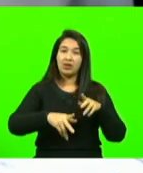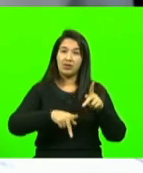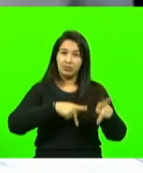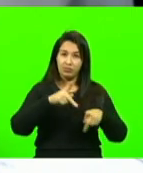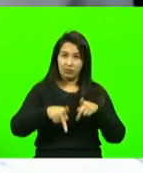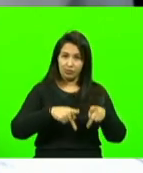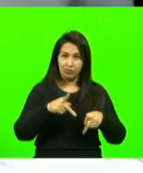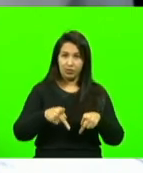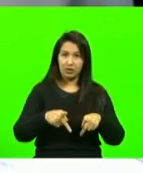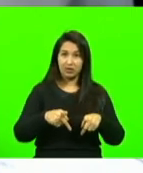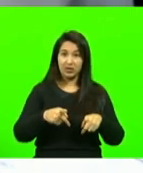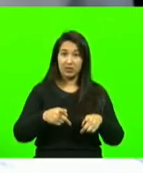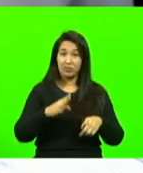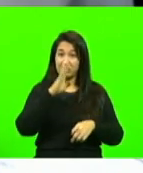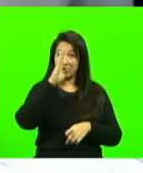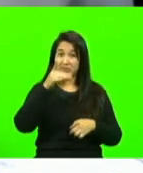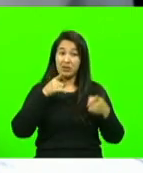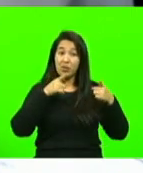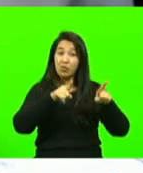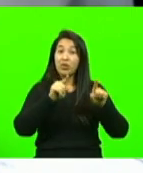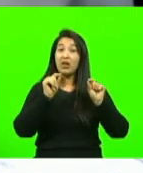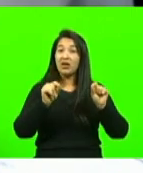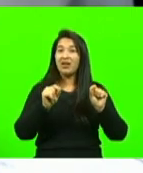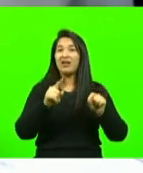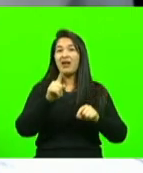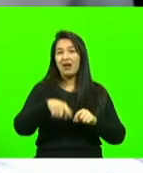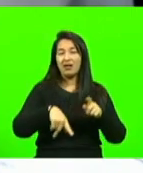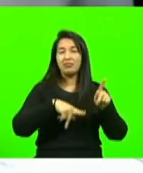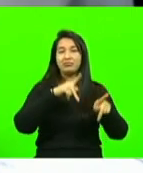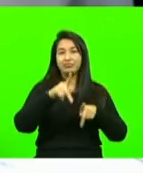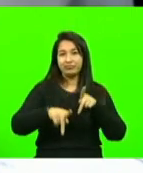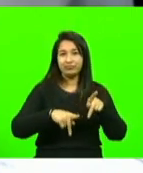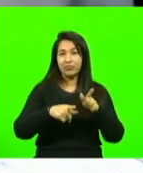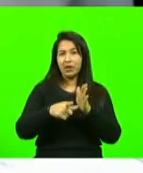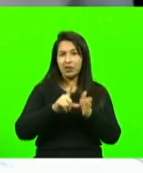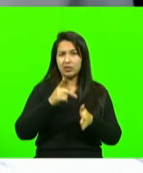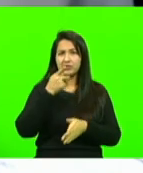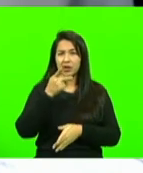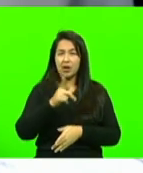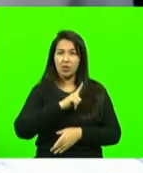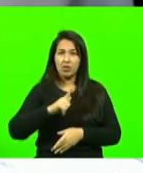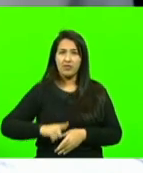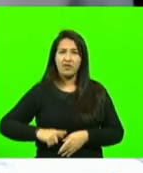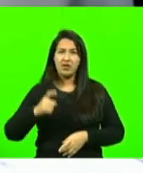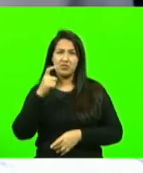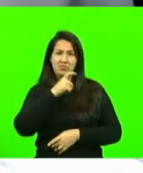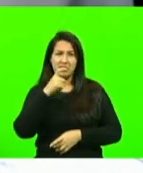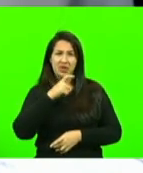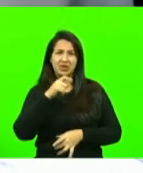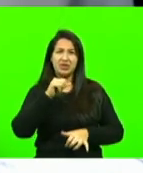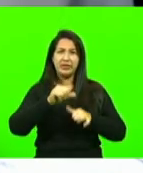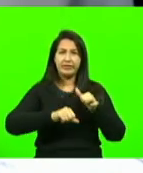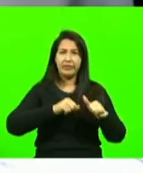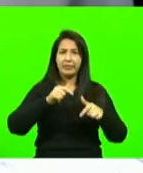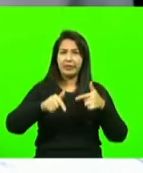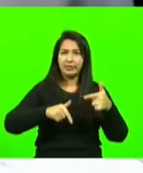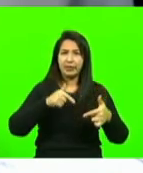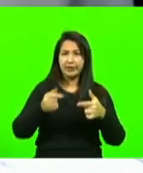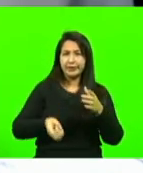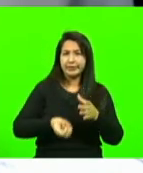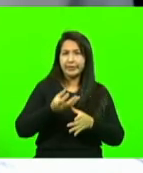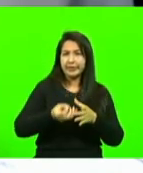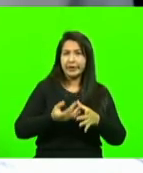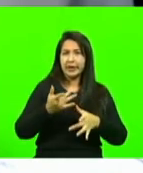vai ser contra a população nós E lá vamos né que o governo mentira quando fez a reforma trabalhista dizendo que a Gerar emprego